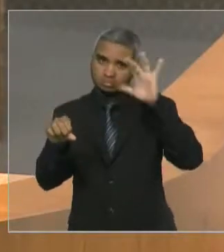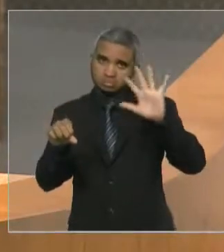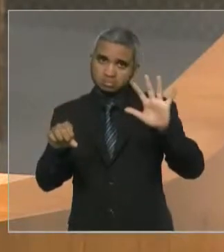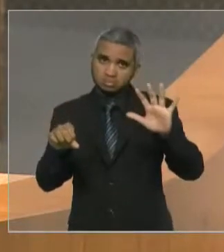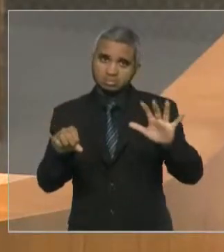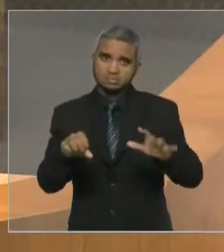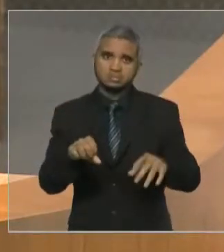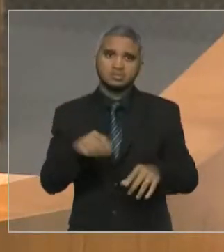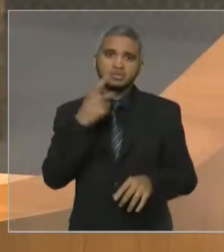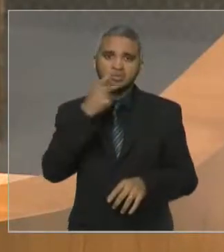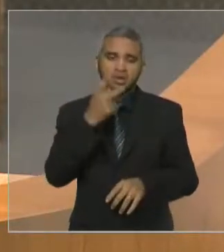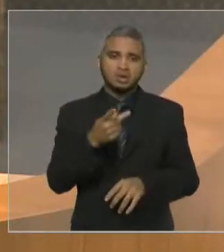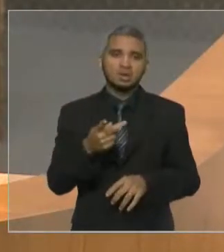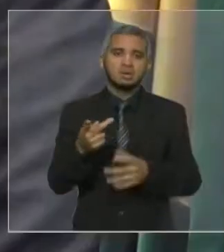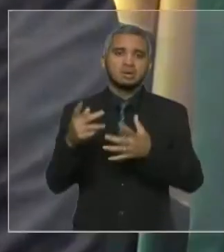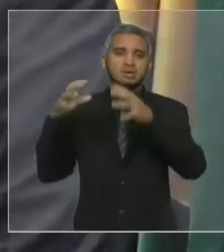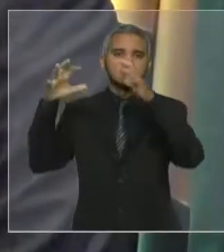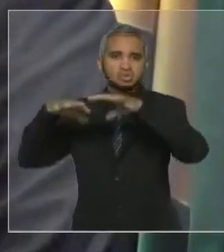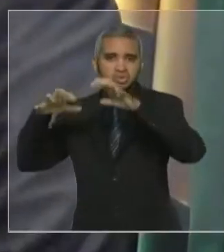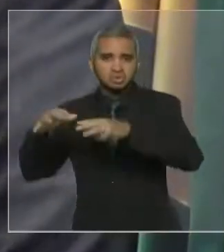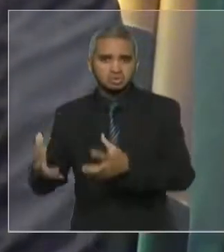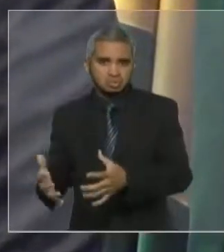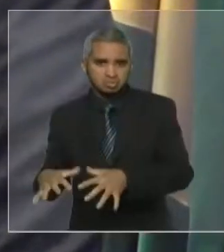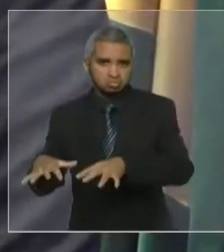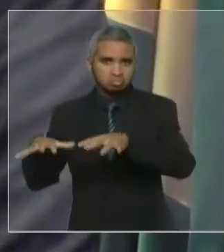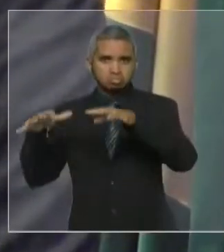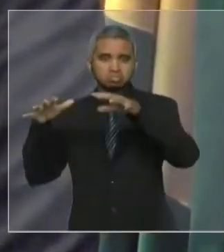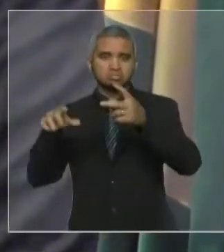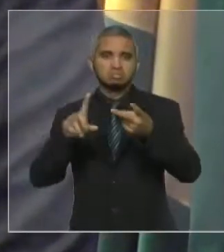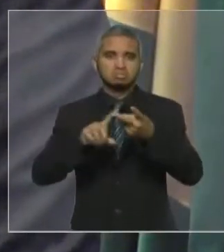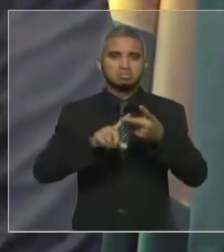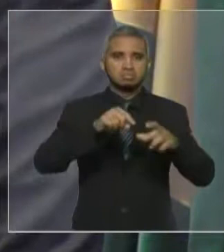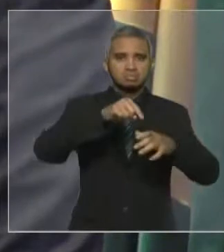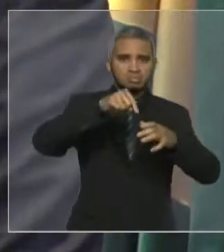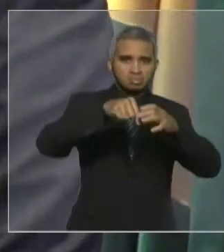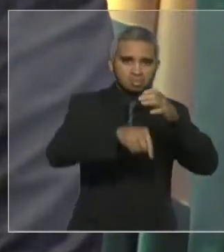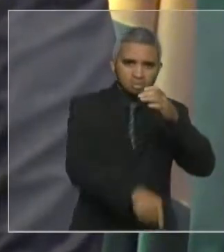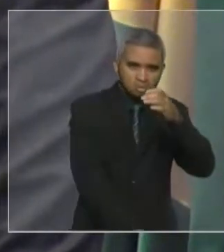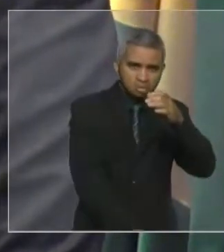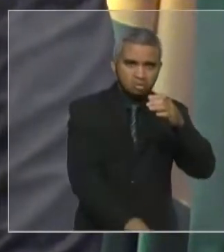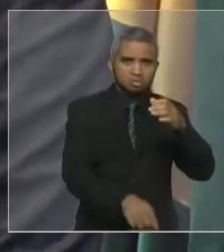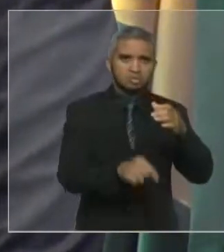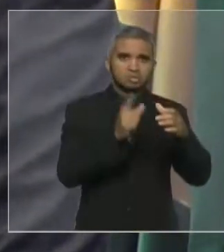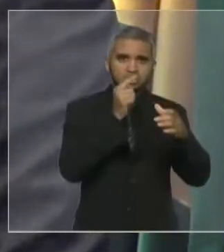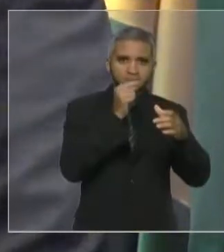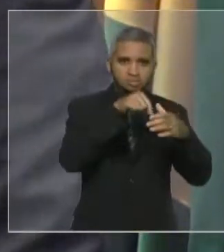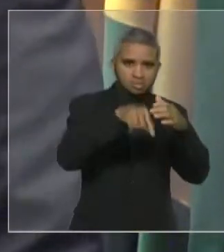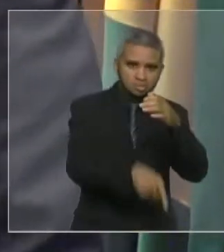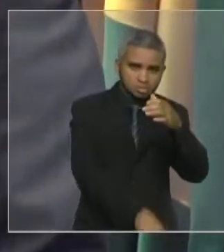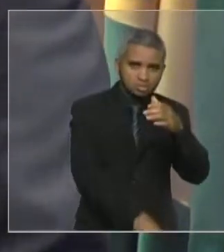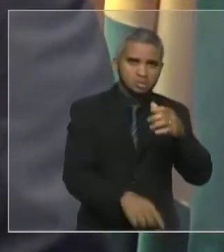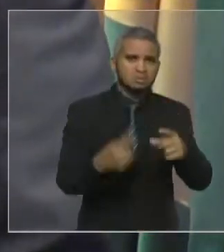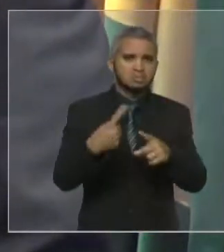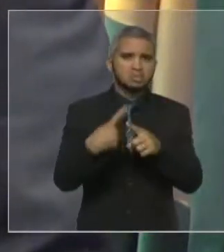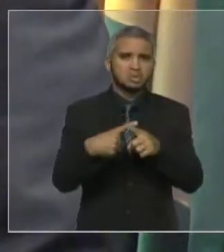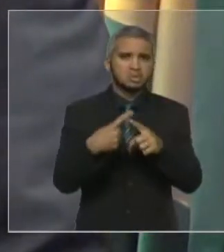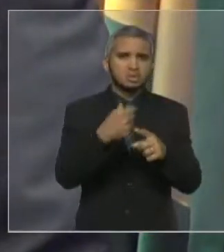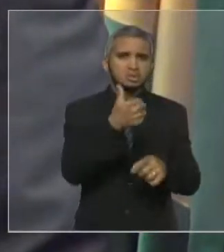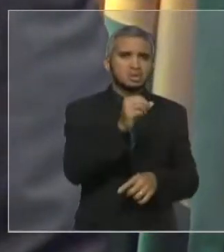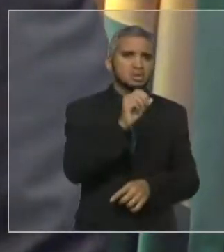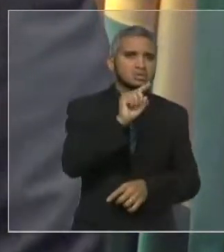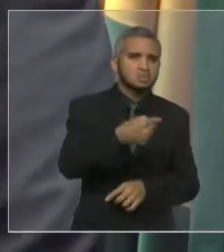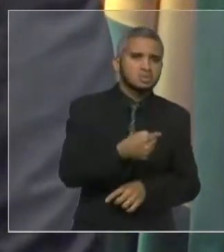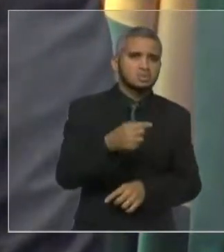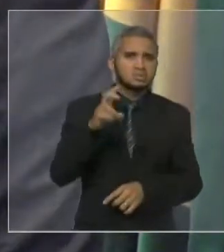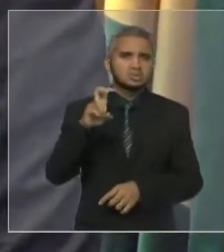enchentes, questão de poços. E aí, para que as pessoas possam entender, por que o valor de 10 mil ou de 5 mil